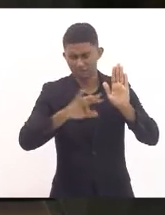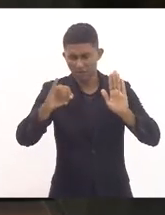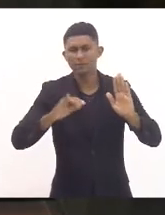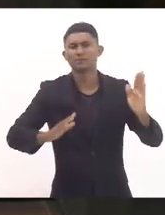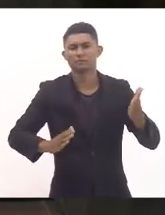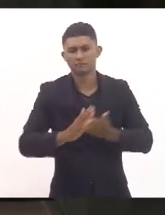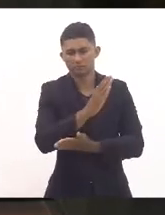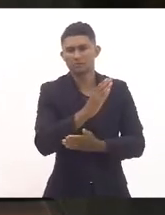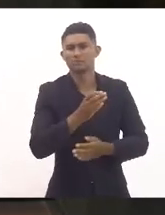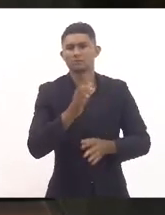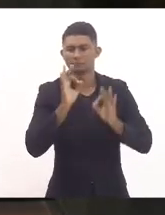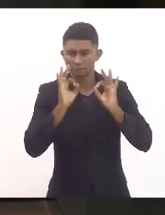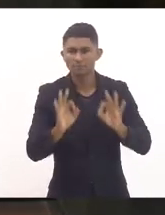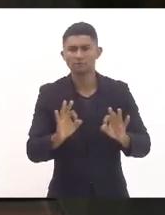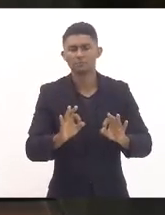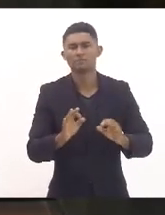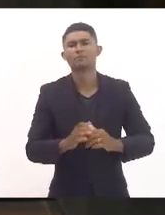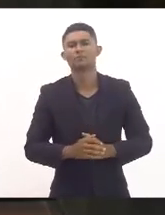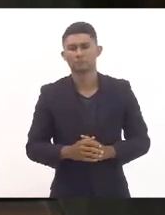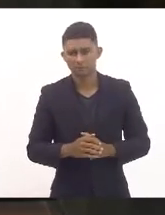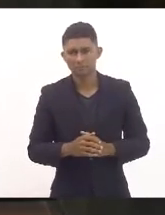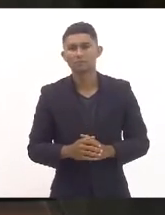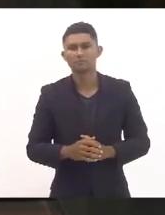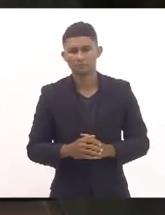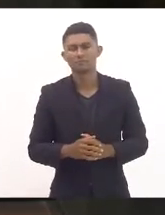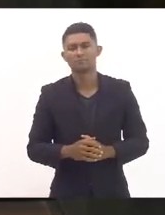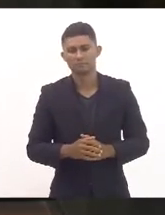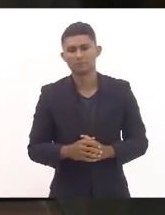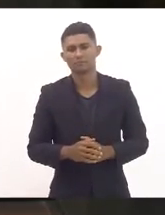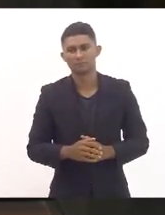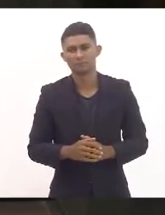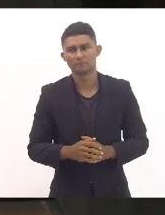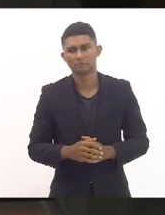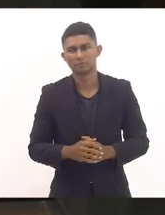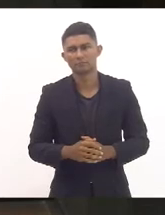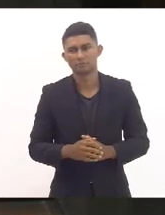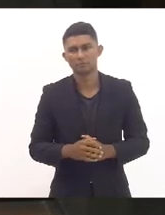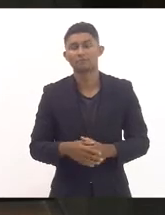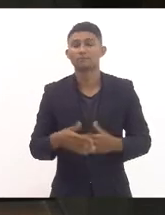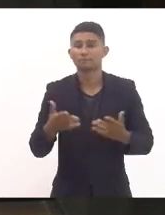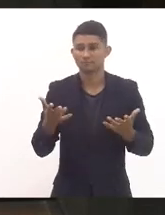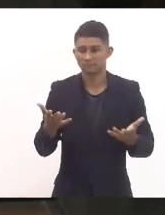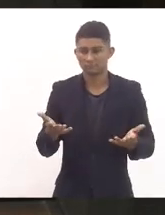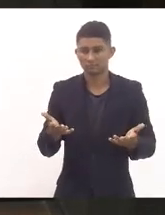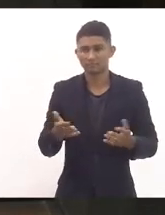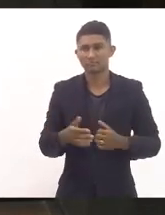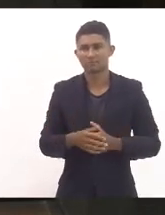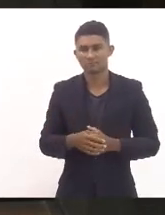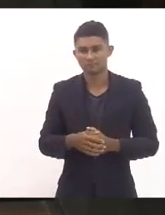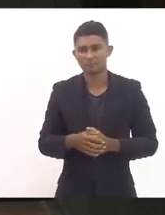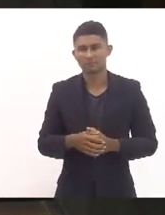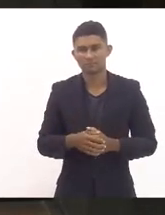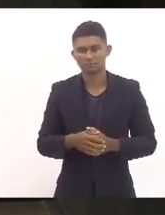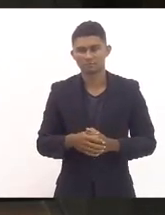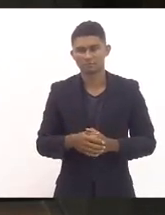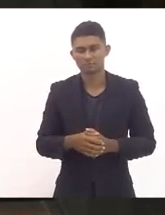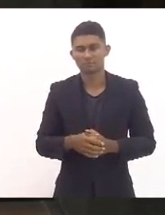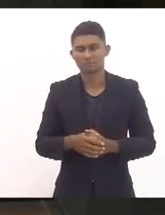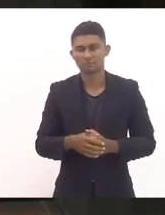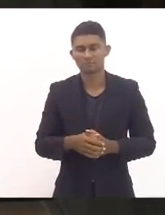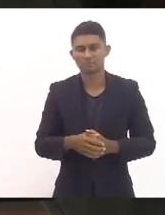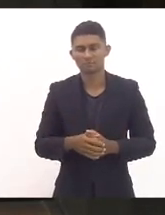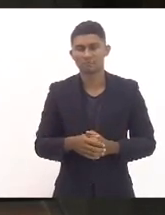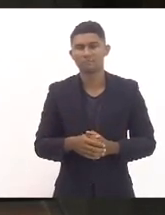aprovado. Garanto, garanto. As caravanas, para não ser